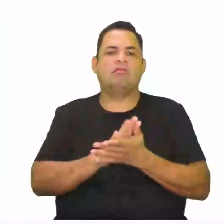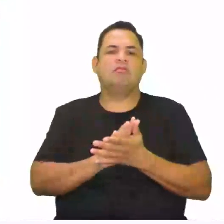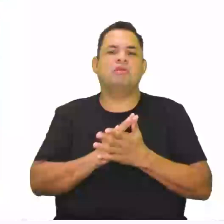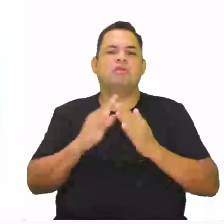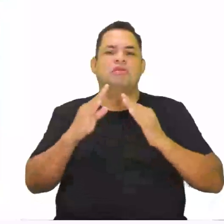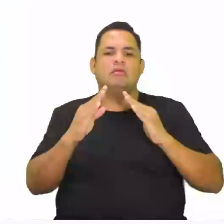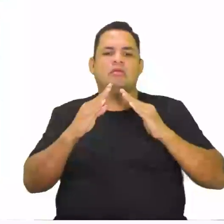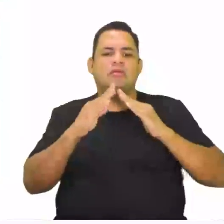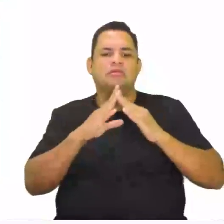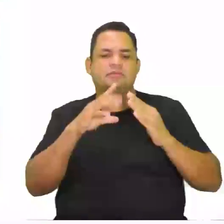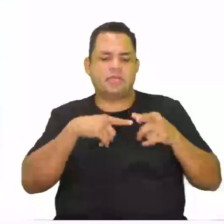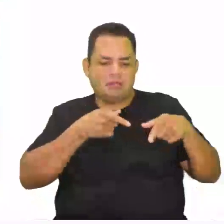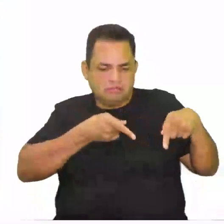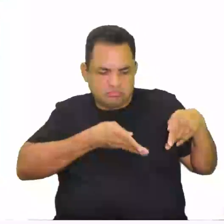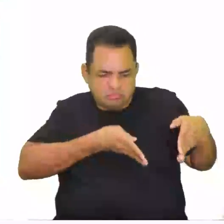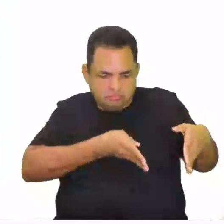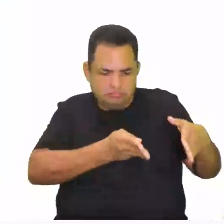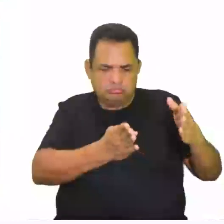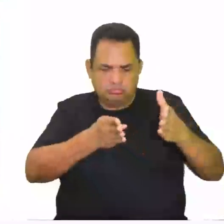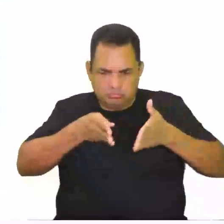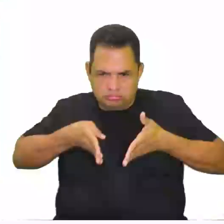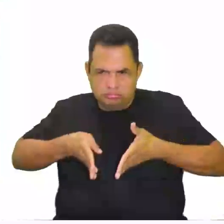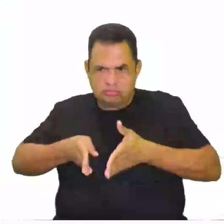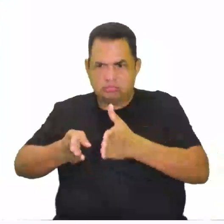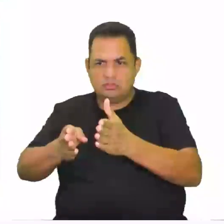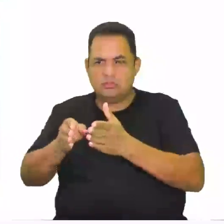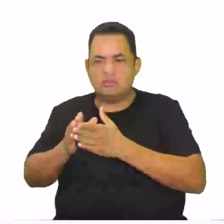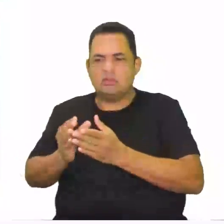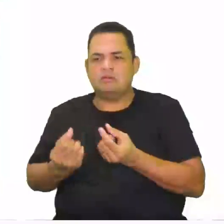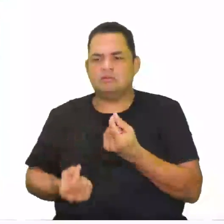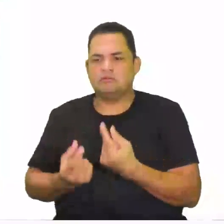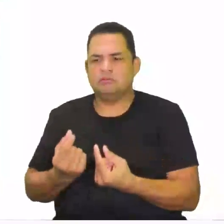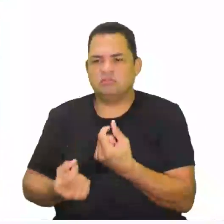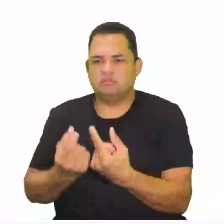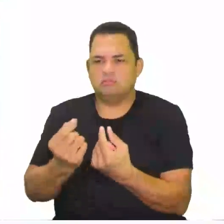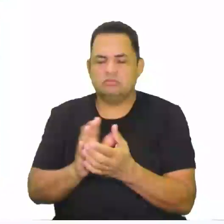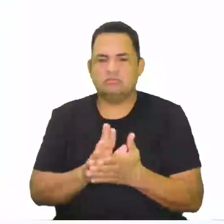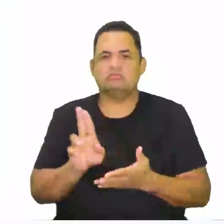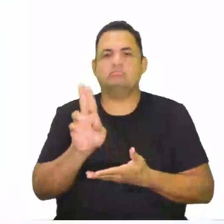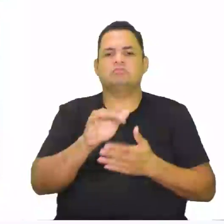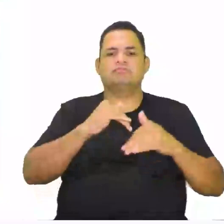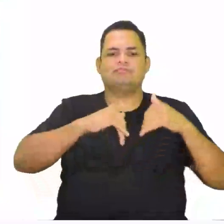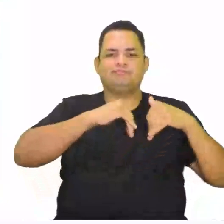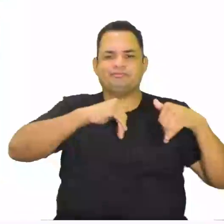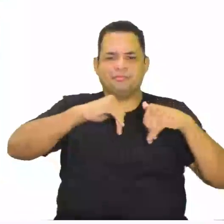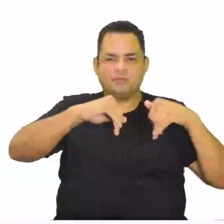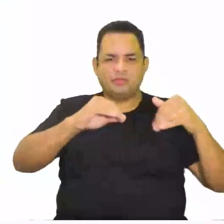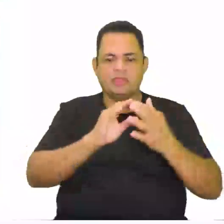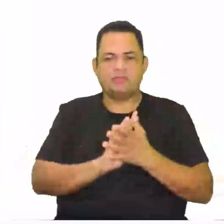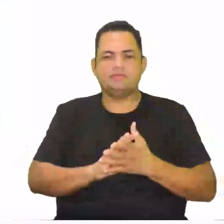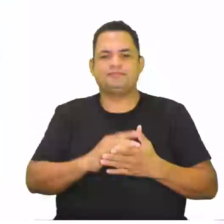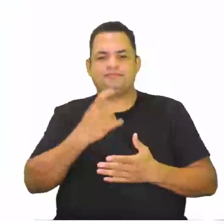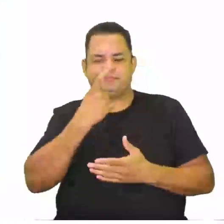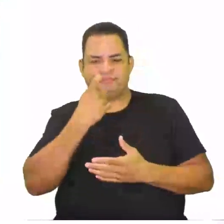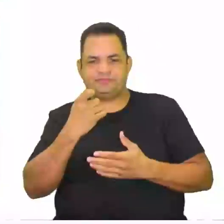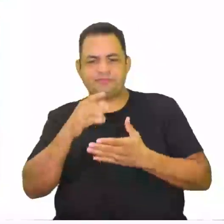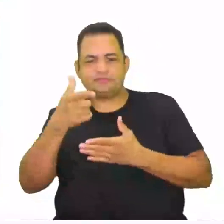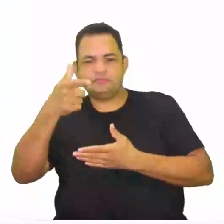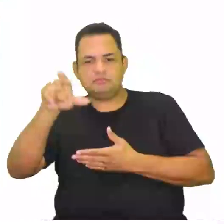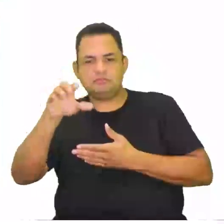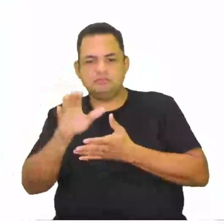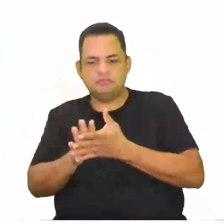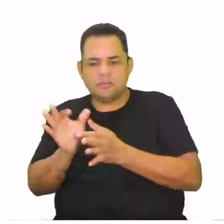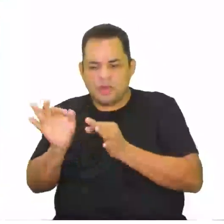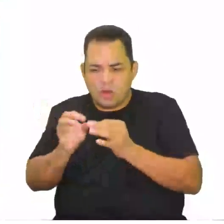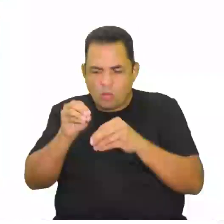hortas e separam, de acordo com o que vai consumindo em casa, separam o lixo orgânico de outros